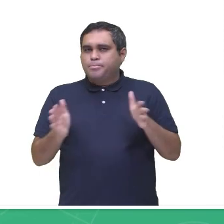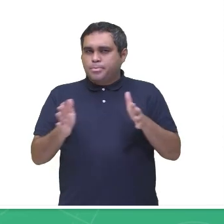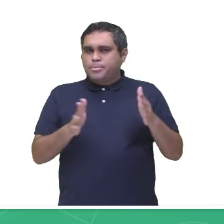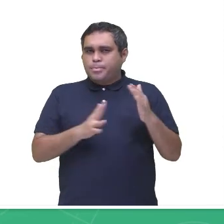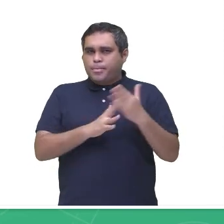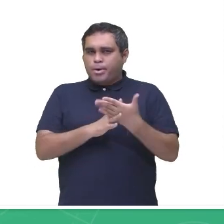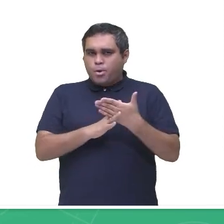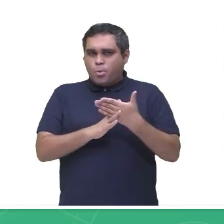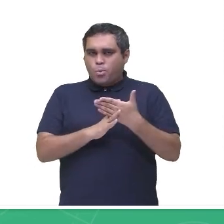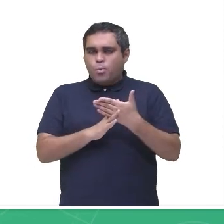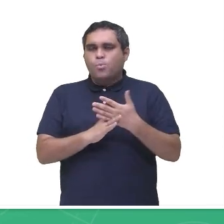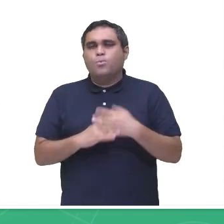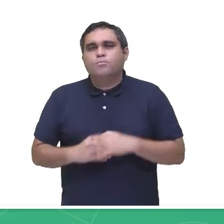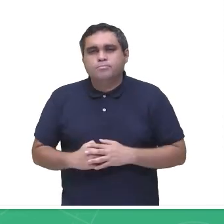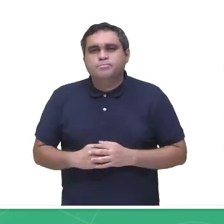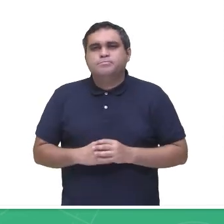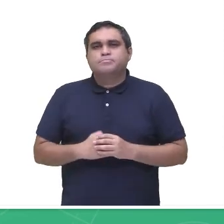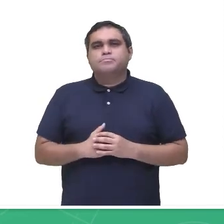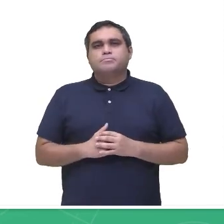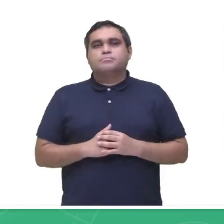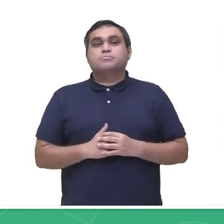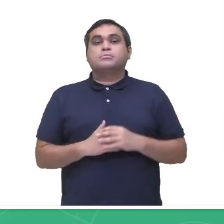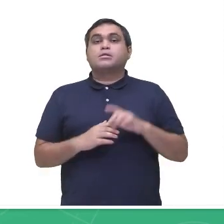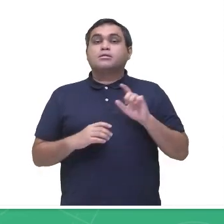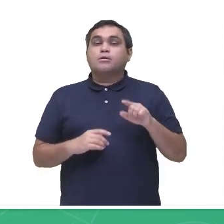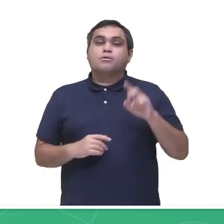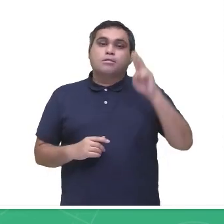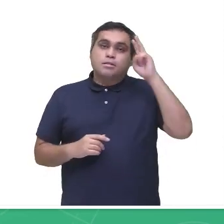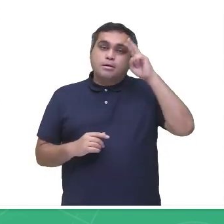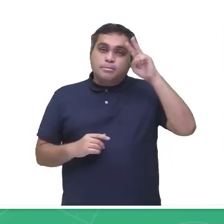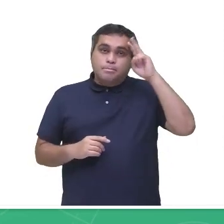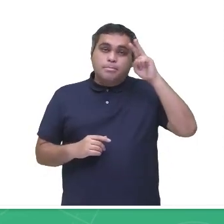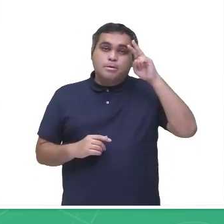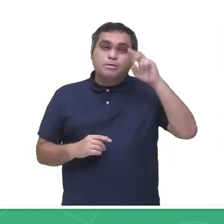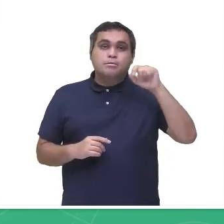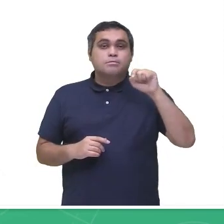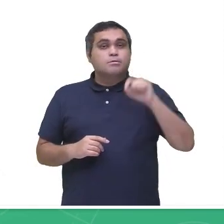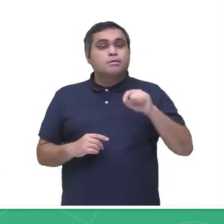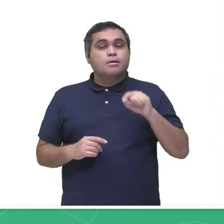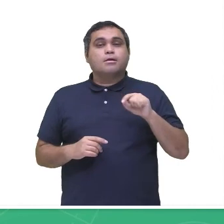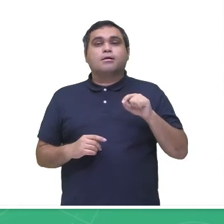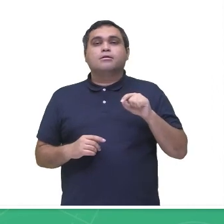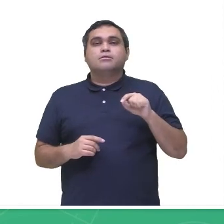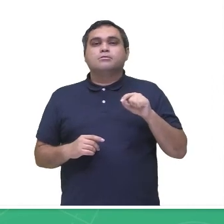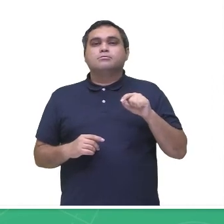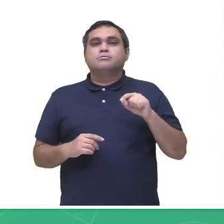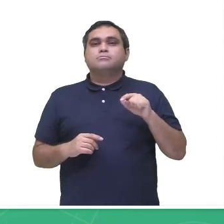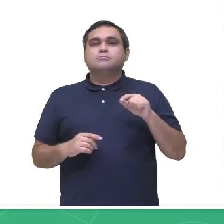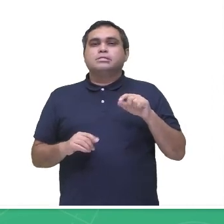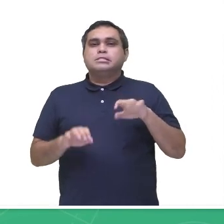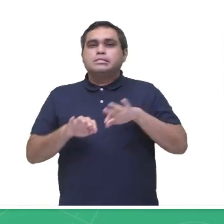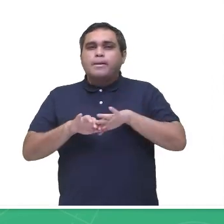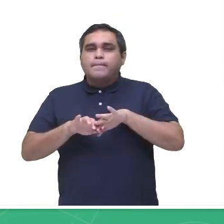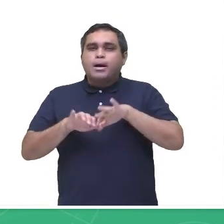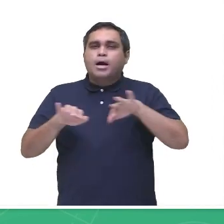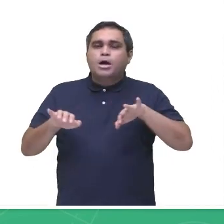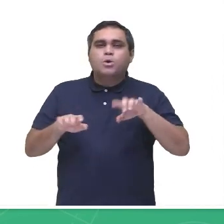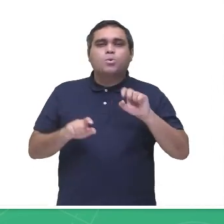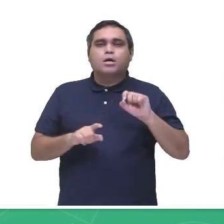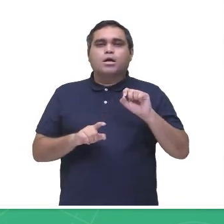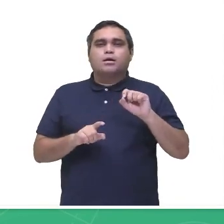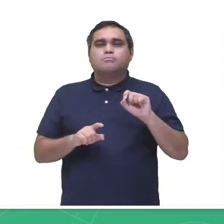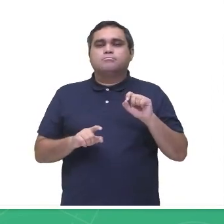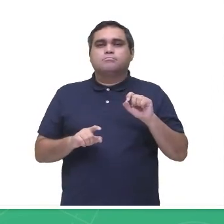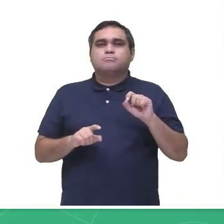do período barroco. O quanto ele foi, né, separou de forma dinâmica e artística a